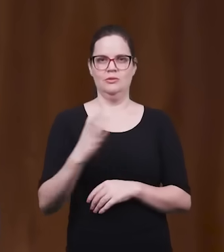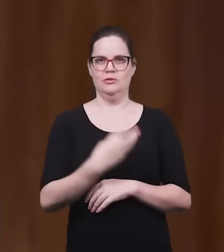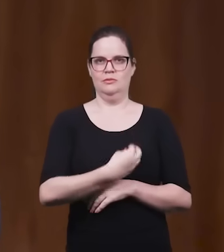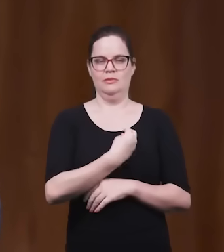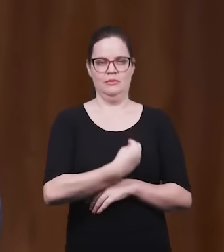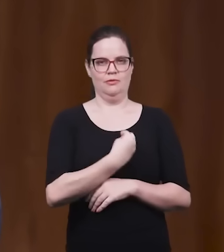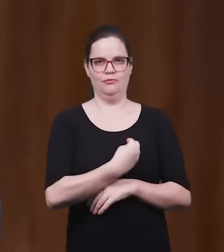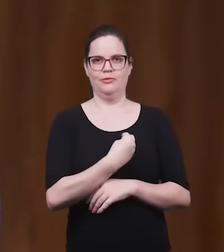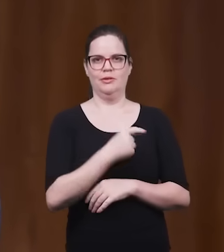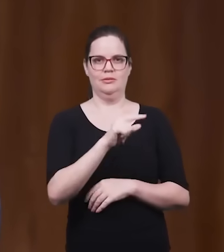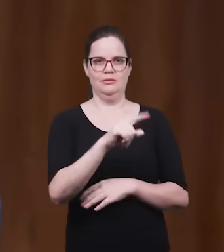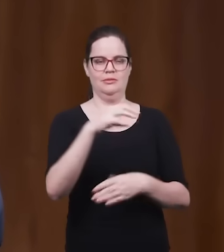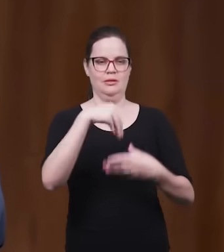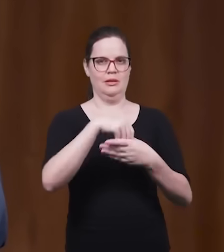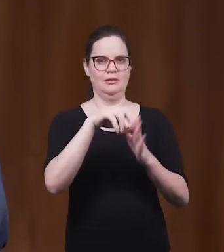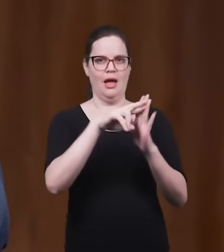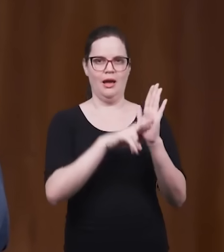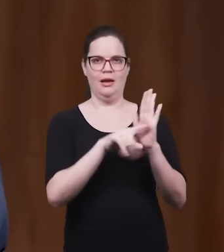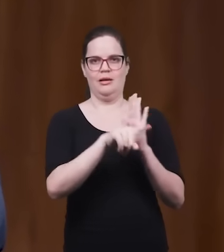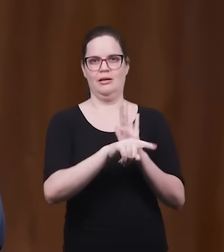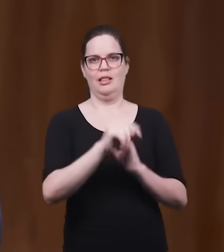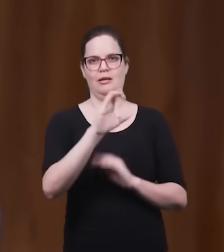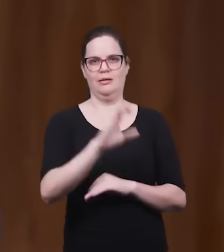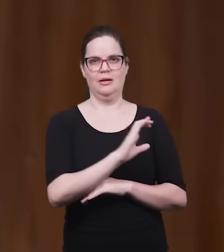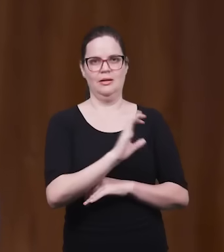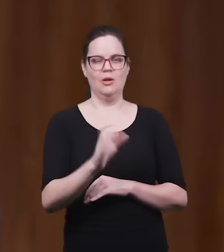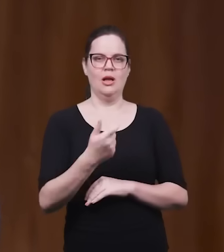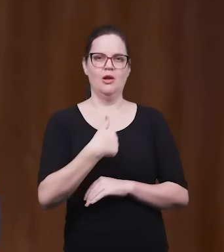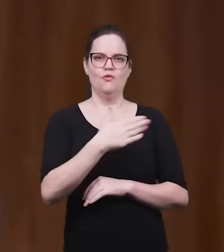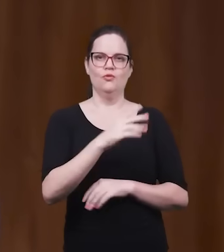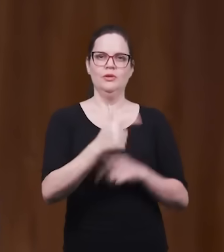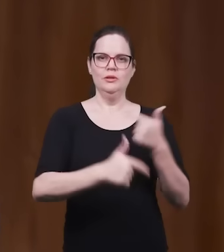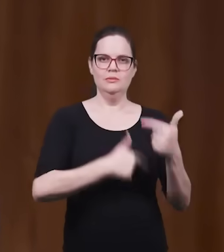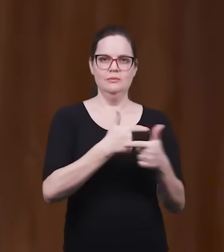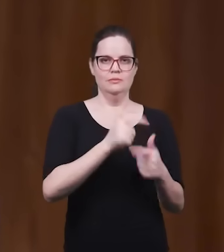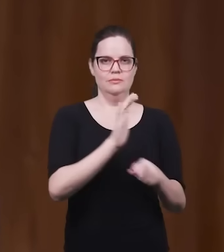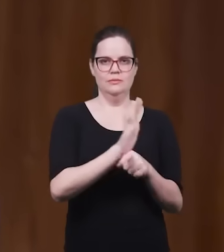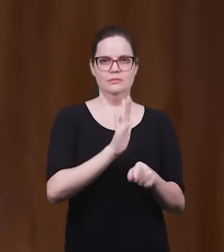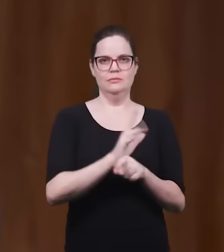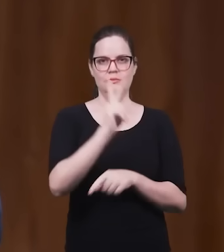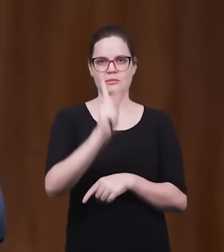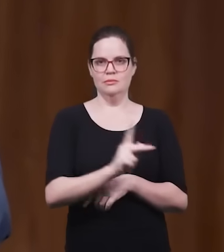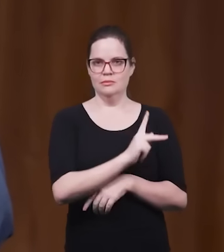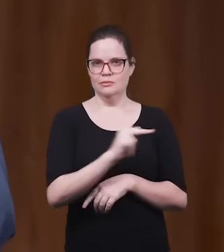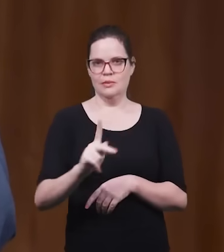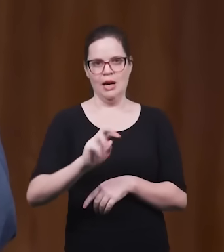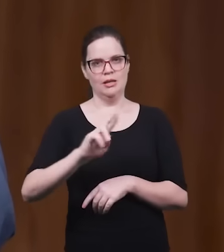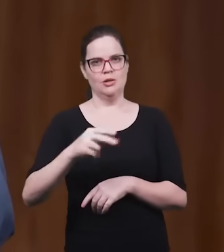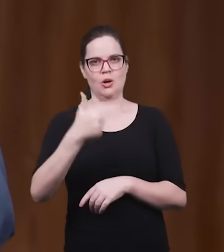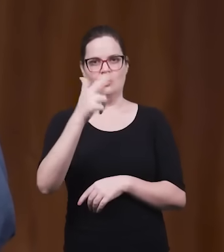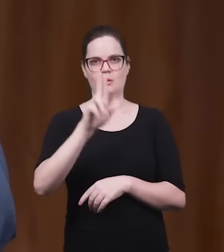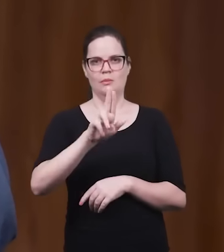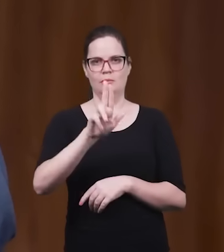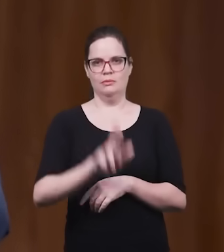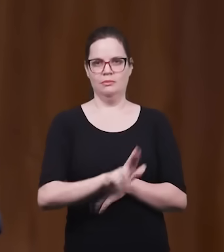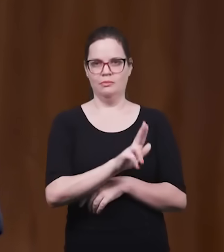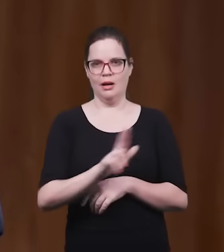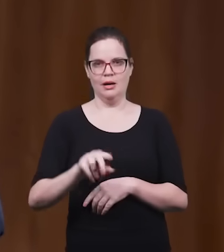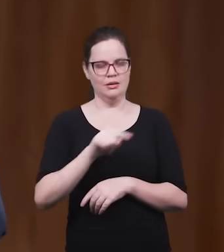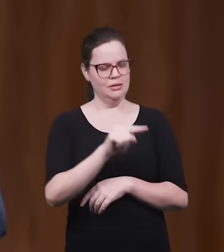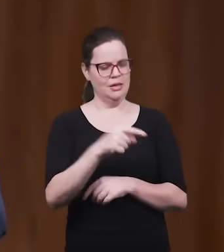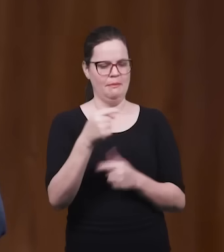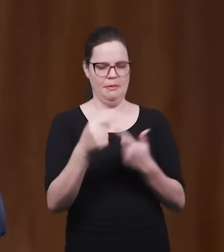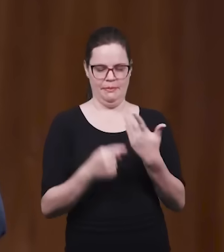vida muito, muito dentro da Igreja Católica, trabalhei como padre, ajudante e tal, aquela coisa toda. Quando eu fui para a